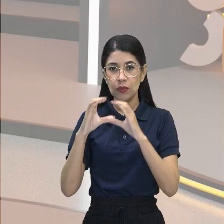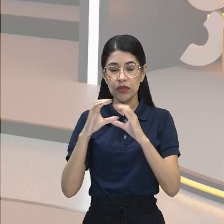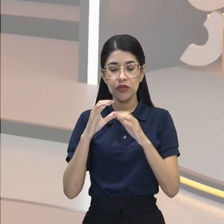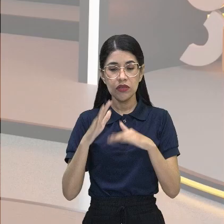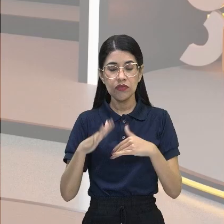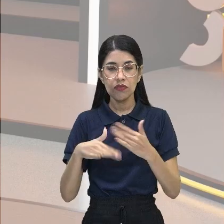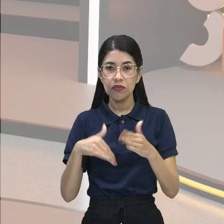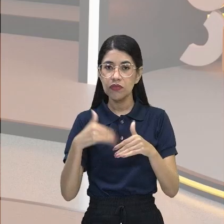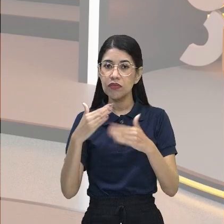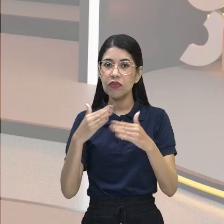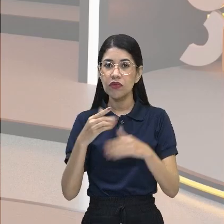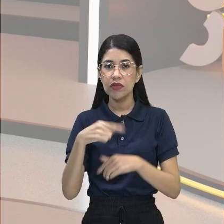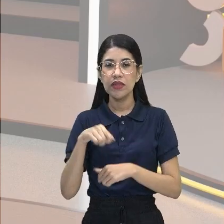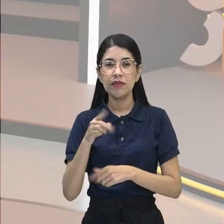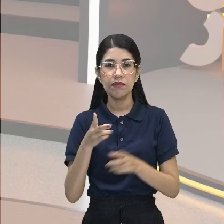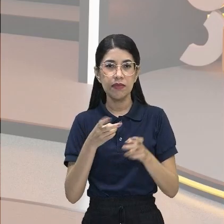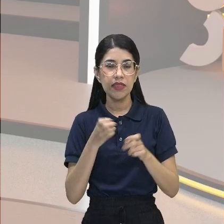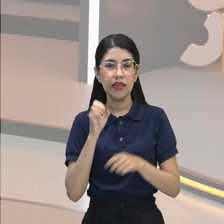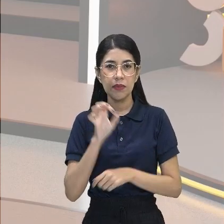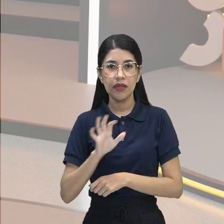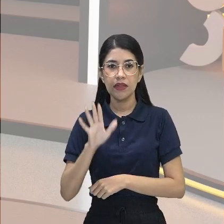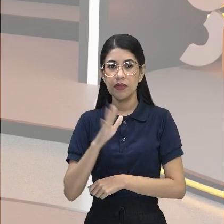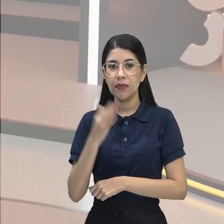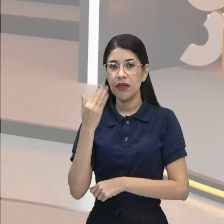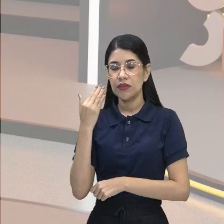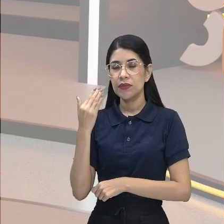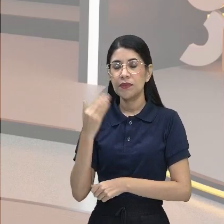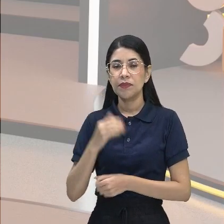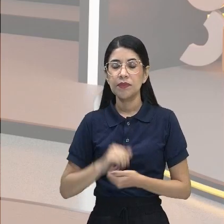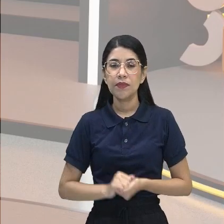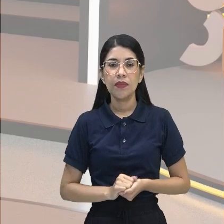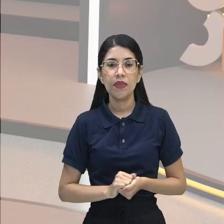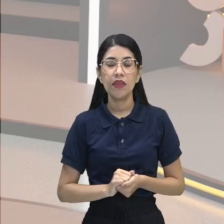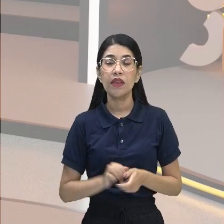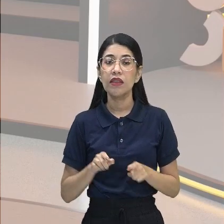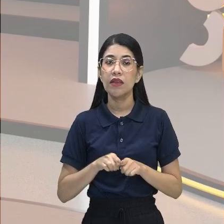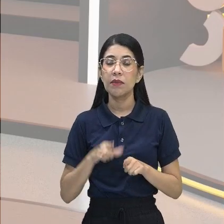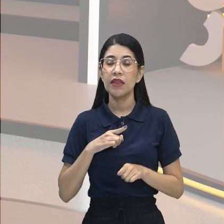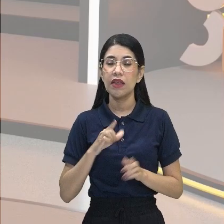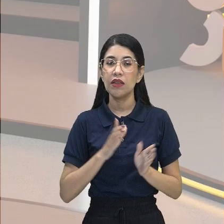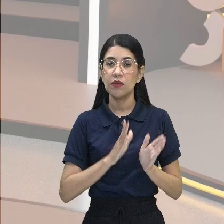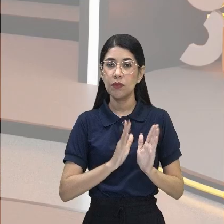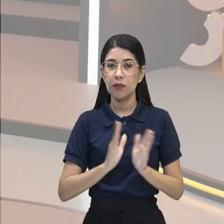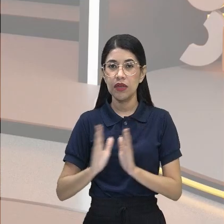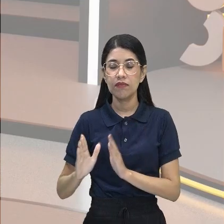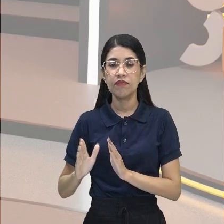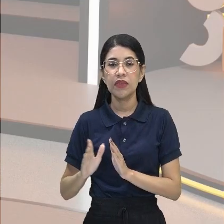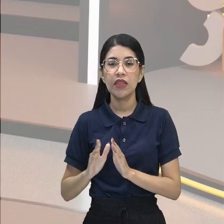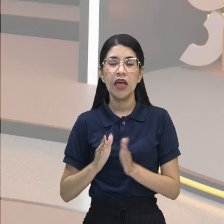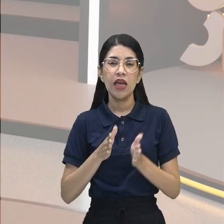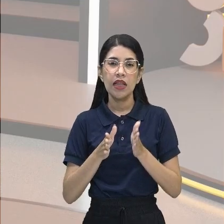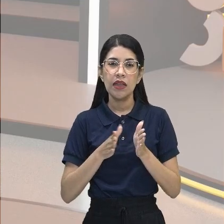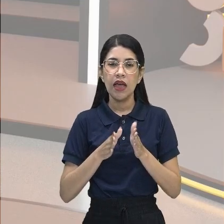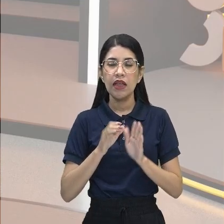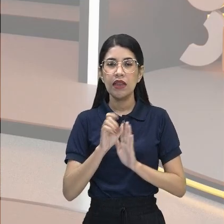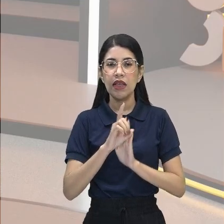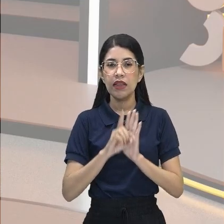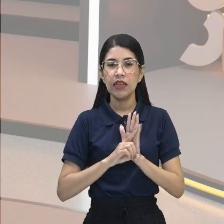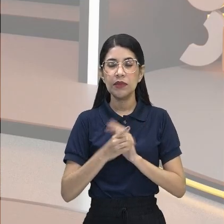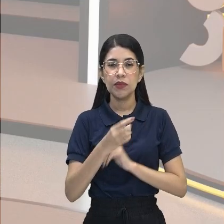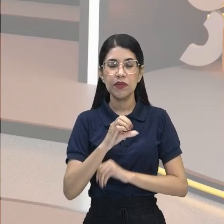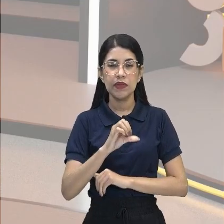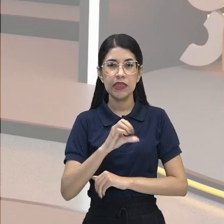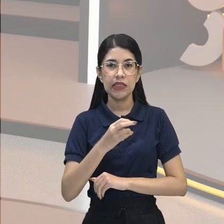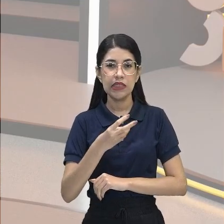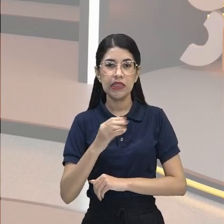evoluindo, conforme vocês vão observar. E aqui a gente tem, no período, né, de 30, por exemplo, ali a gente já tem as